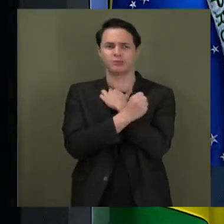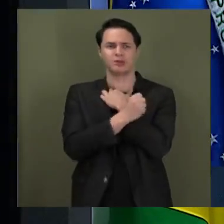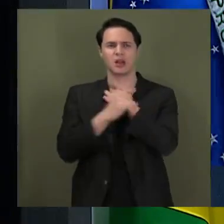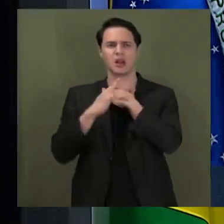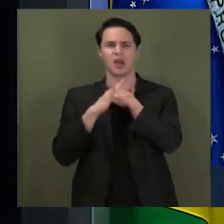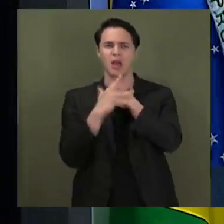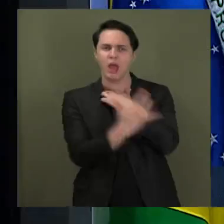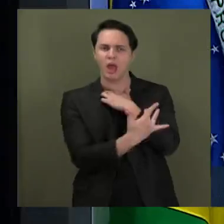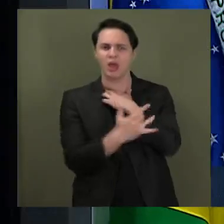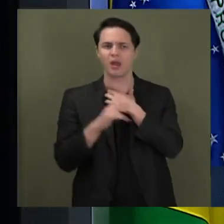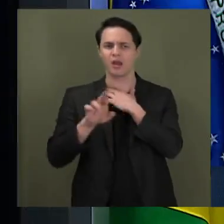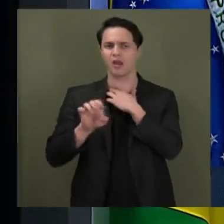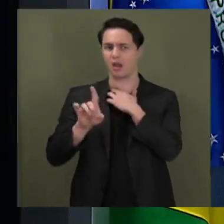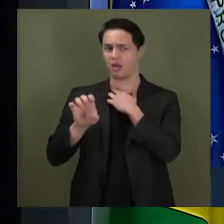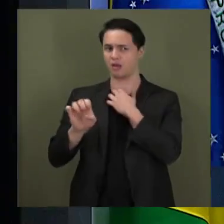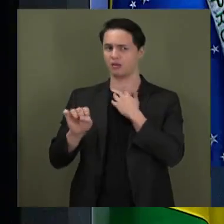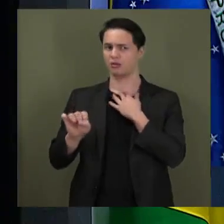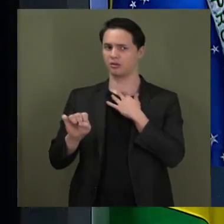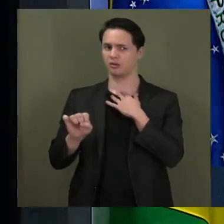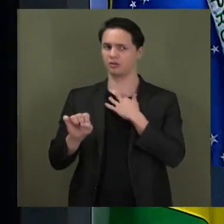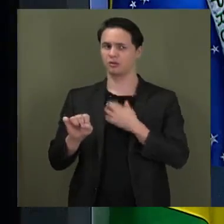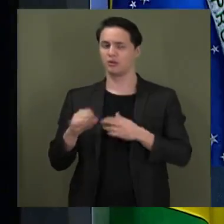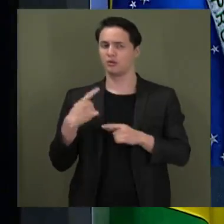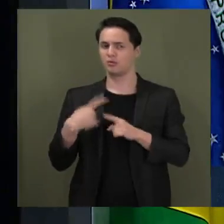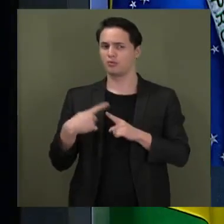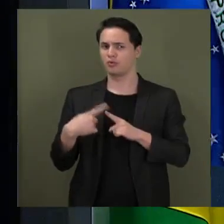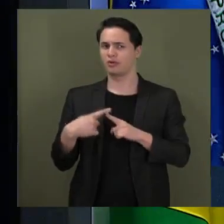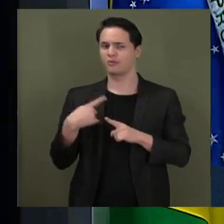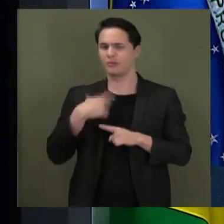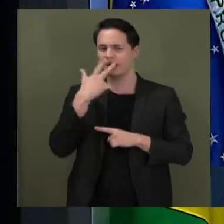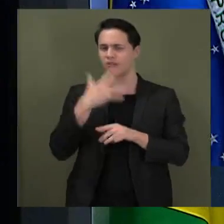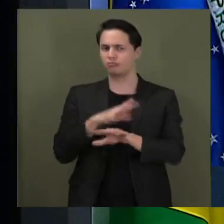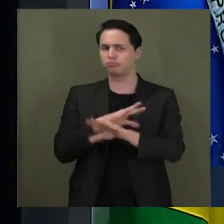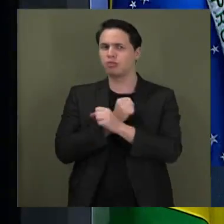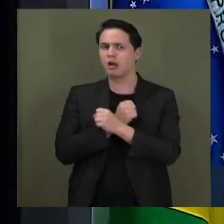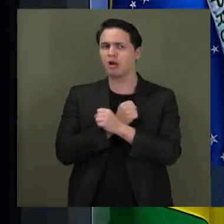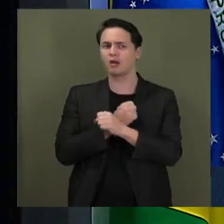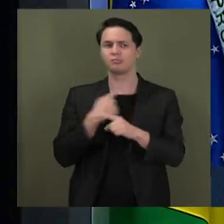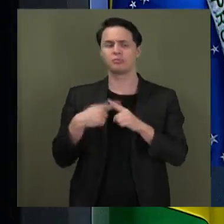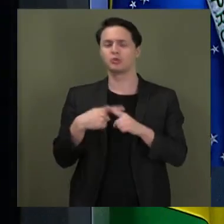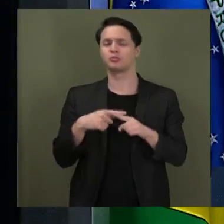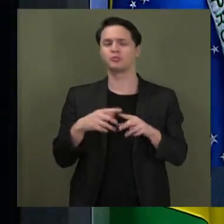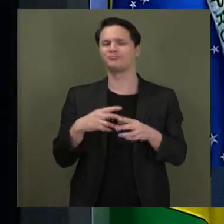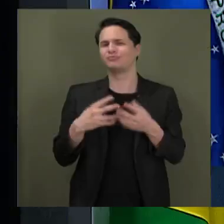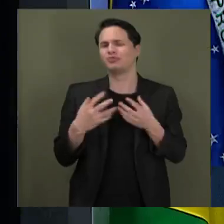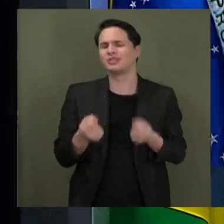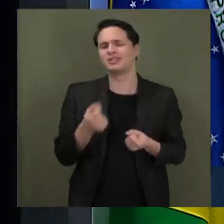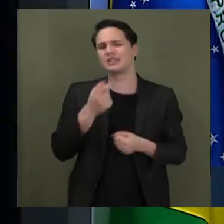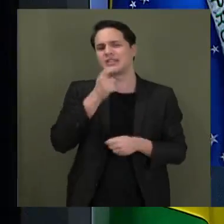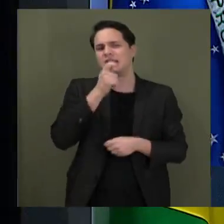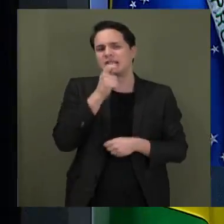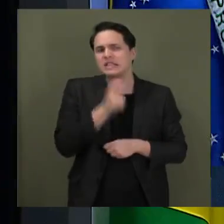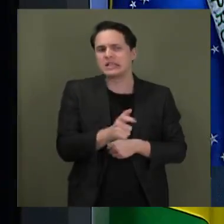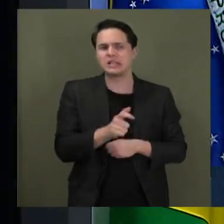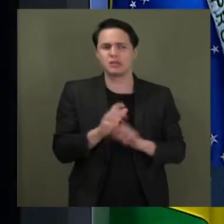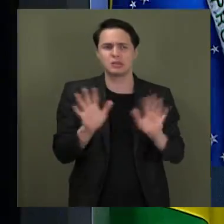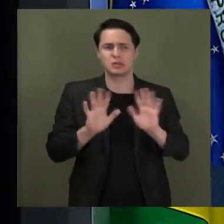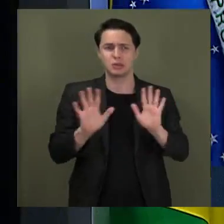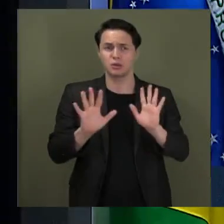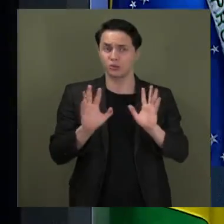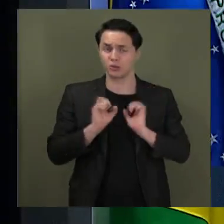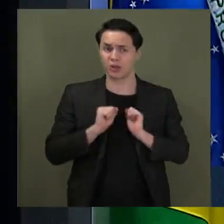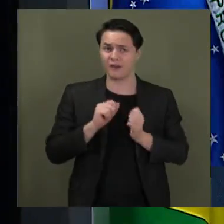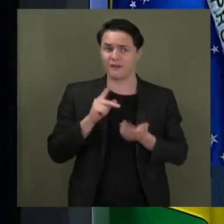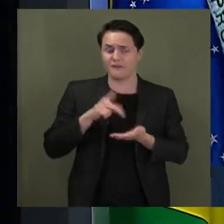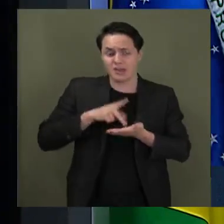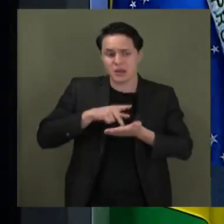É por isso essa obsessão por censurar as redes sociais dos brasileiros, porque não aceitam críticas, não querem que a verdade venha à tona.